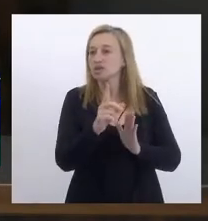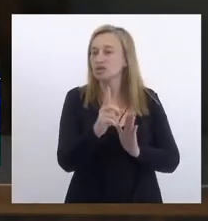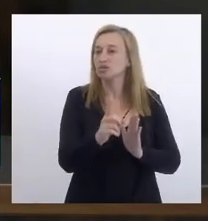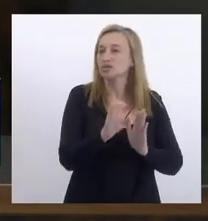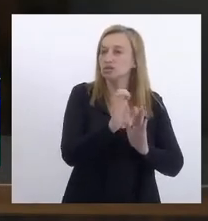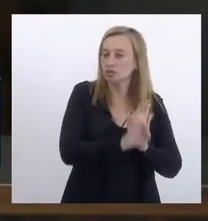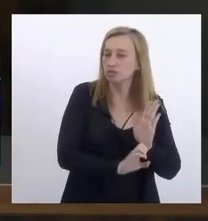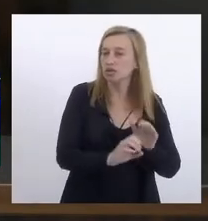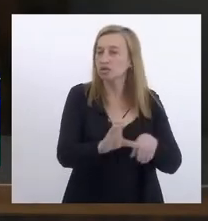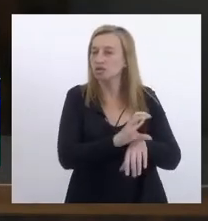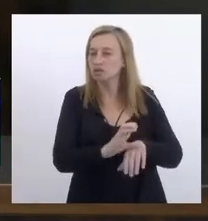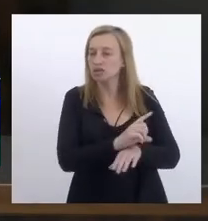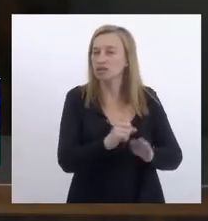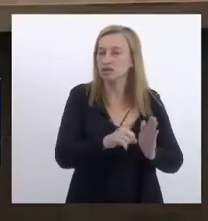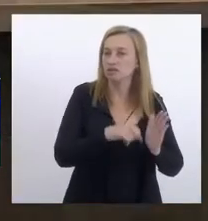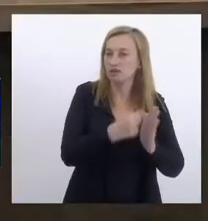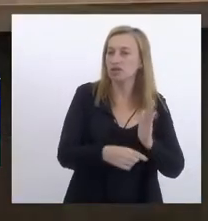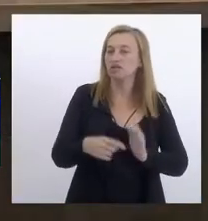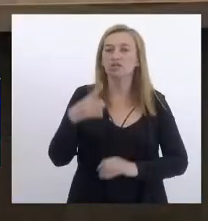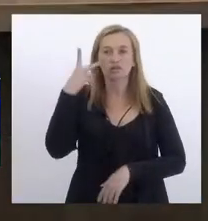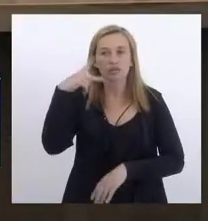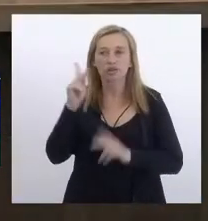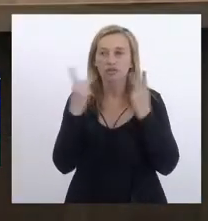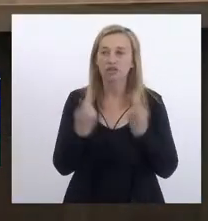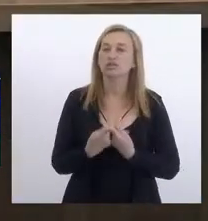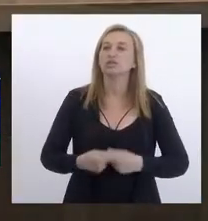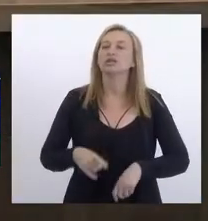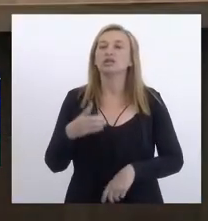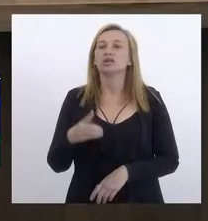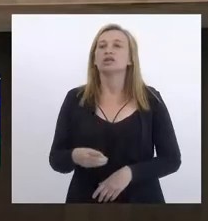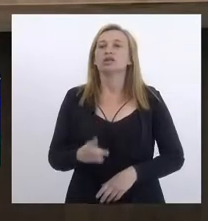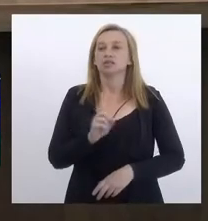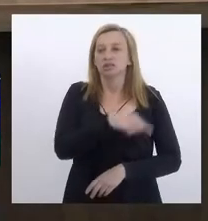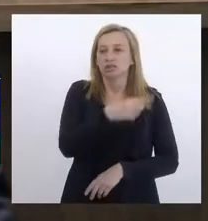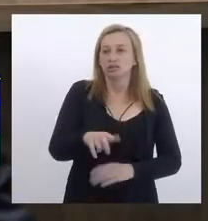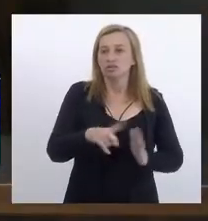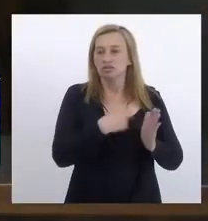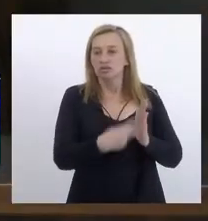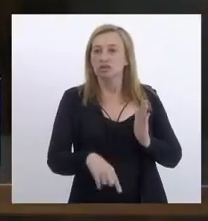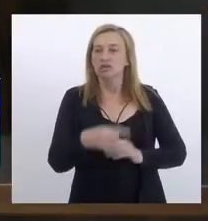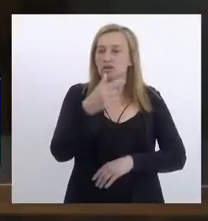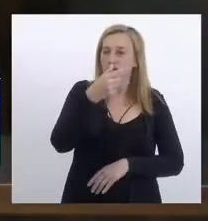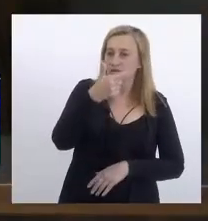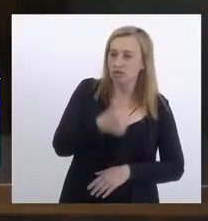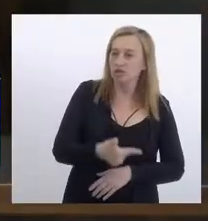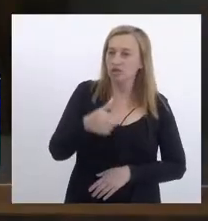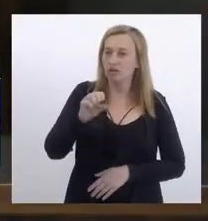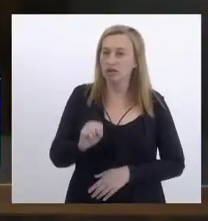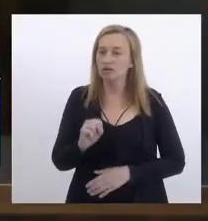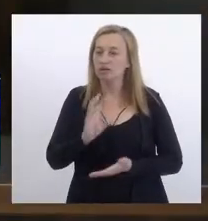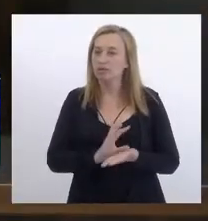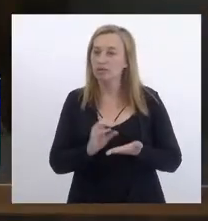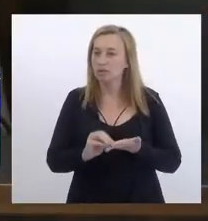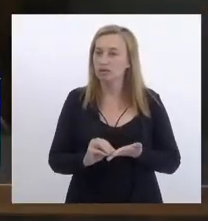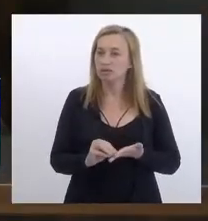parecer, deputado Vando Família. Parecer pela rejeição do veto, senhor presidente. 38º da pauta,